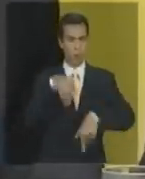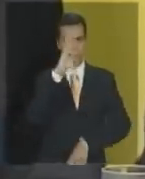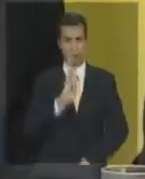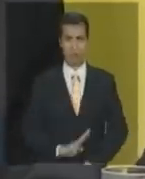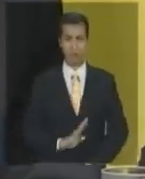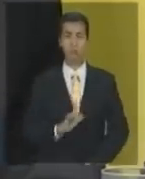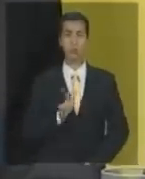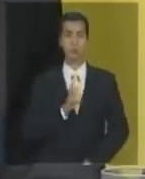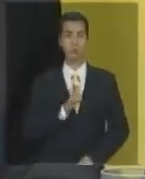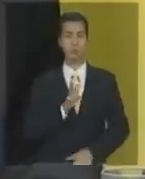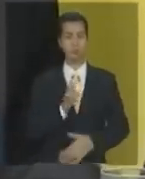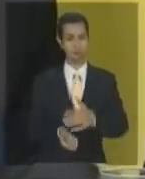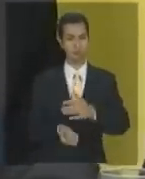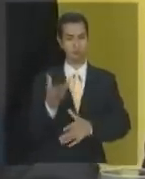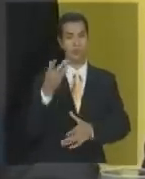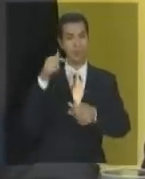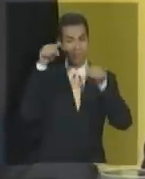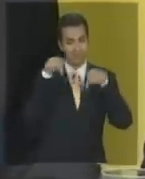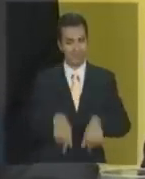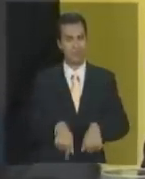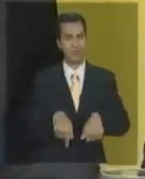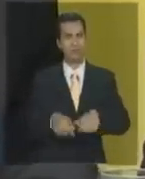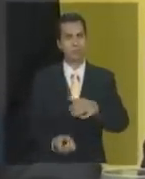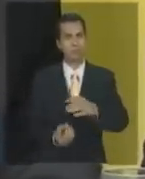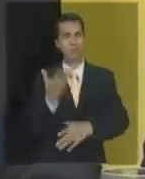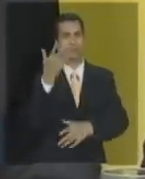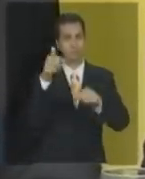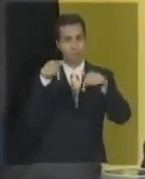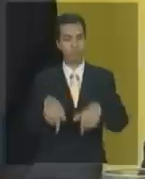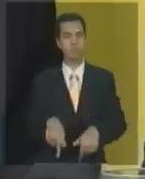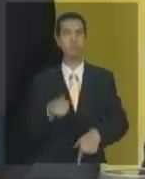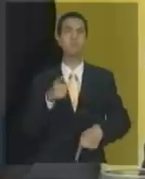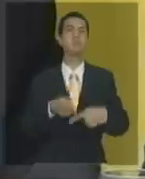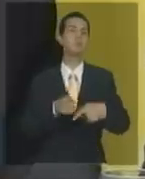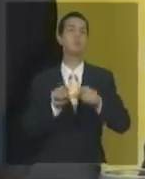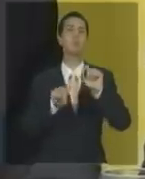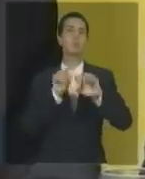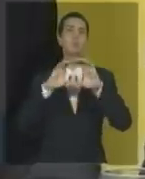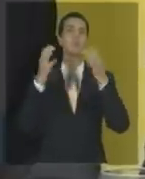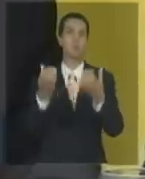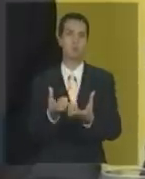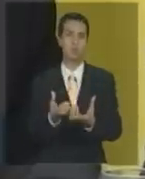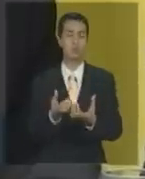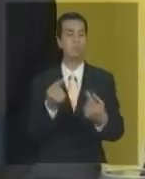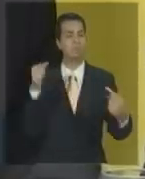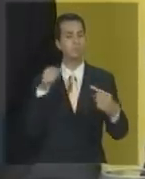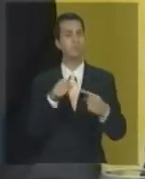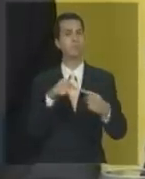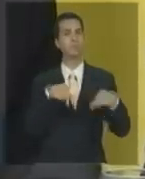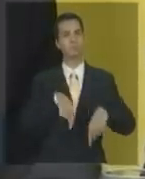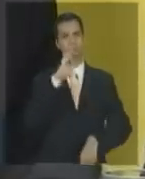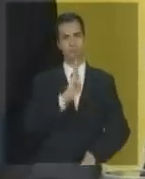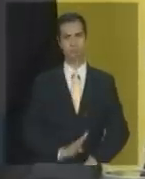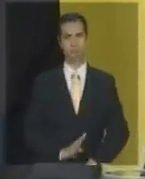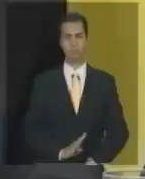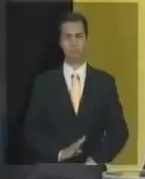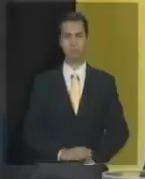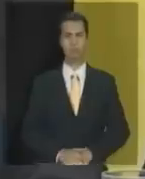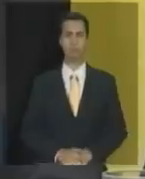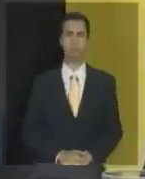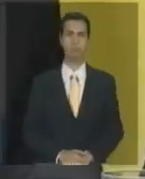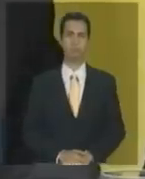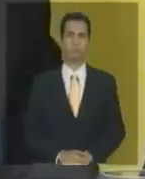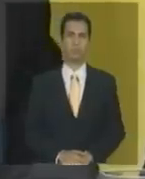anfitrião, é o espaço onde tudo isso está acontecendo. Não foi por acaso que o Brasil foi o primeiro